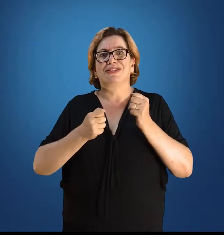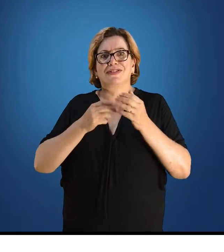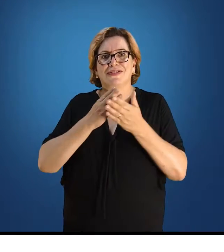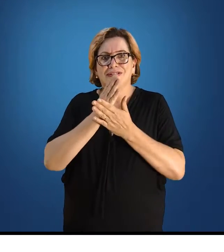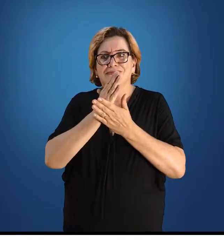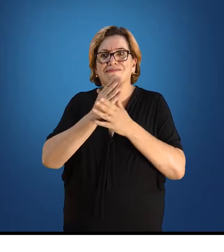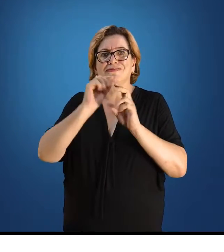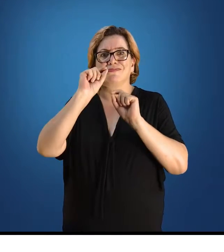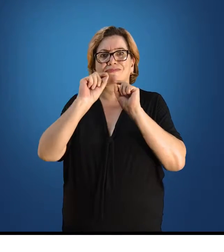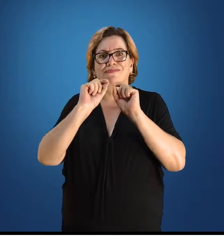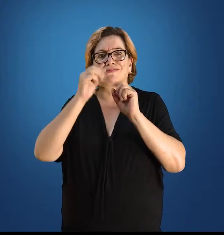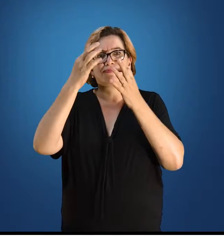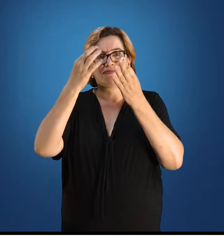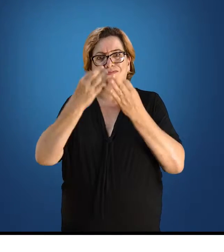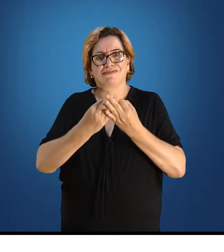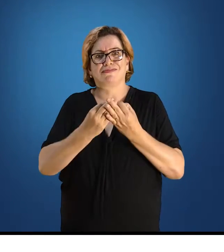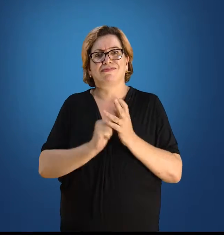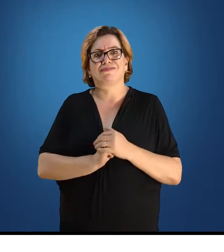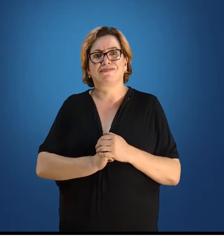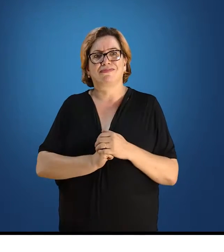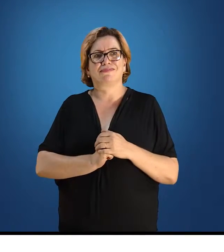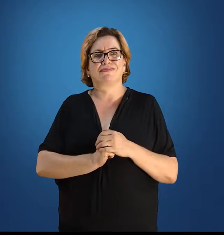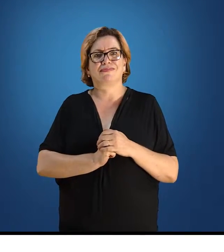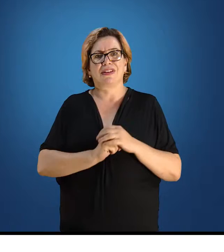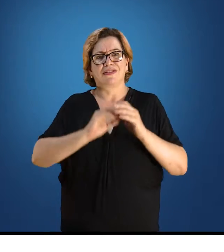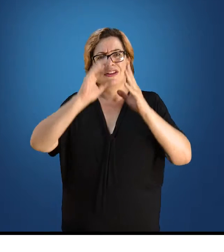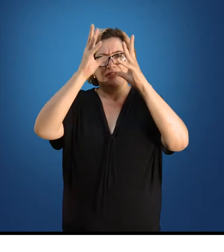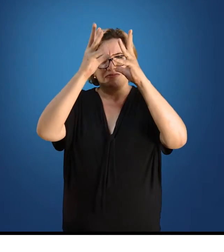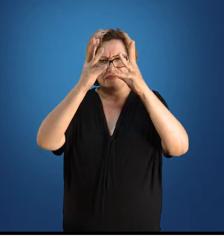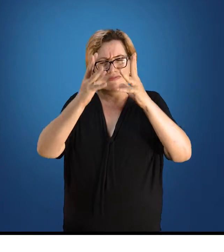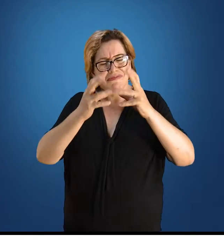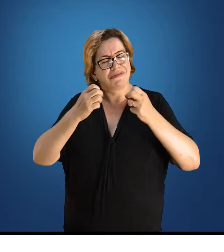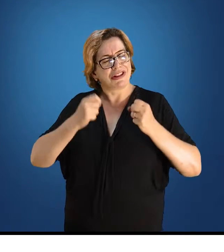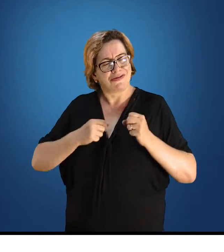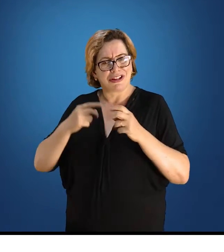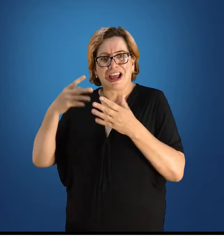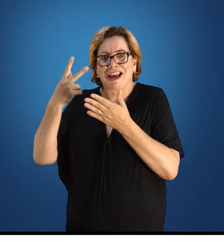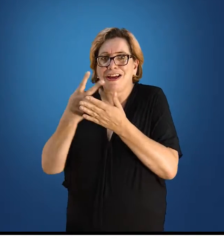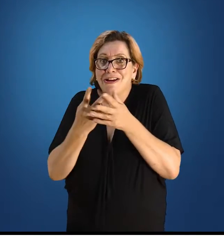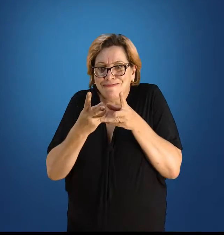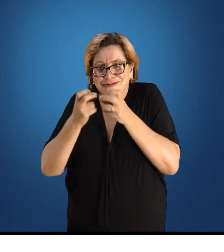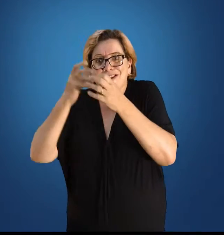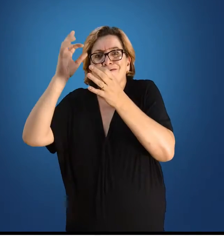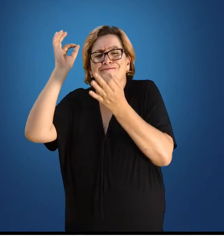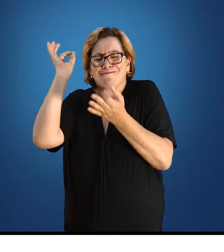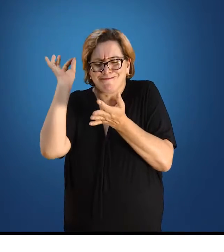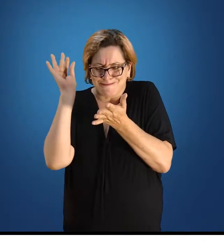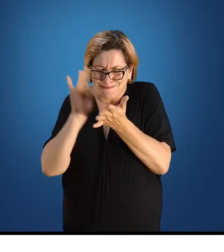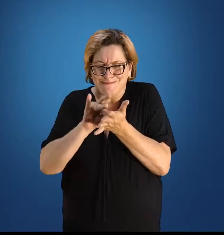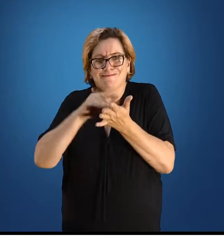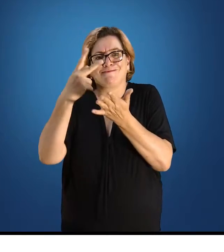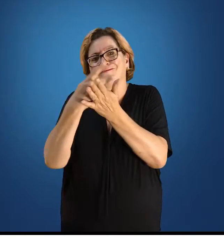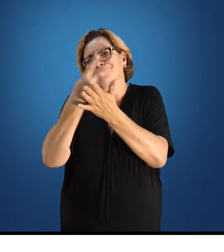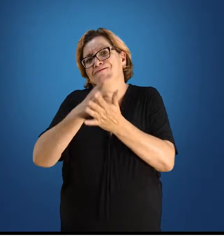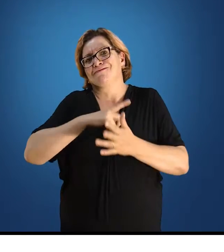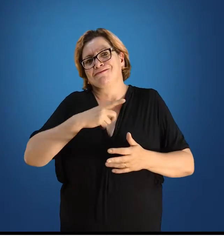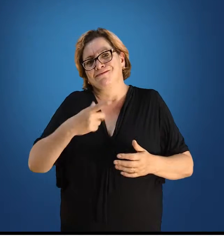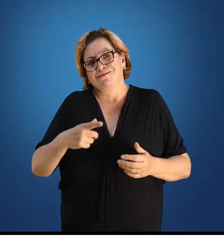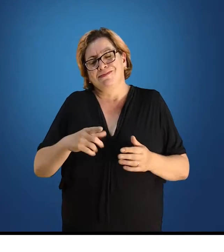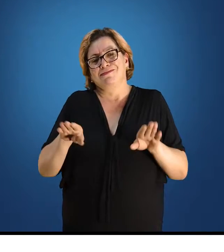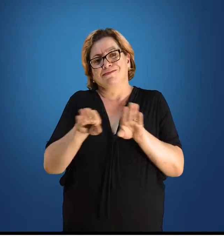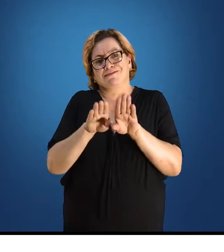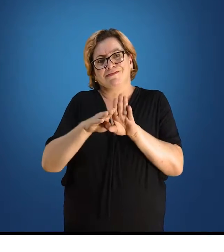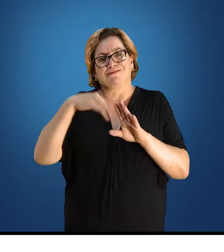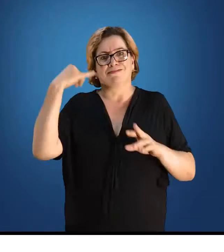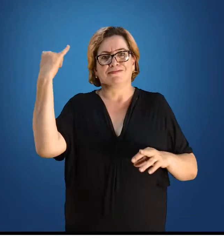pente fino e não vai carregar erros para frente do teu artigo. Outra coisa importante,